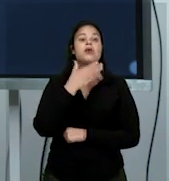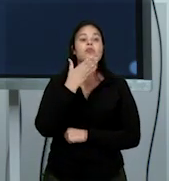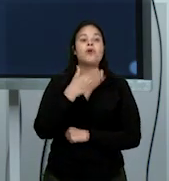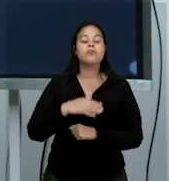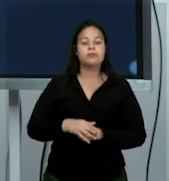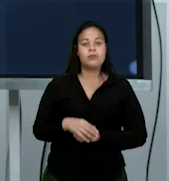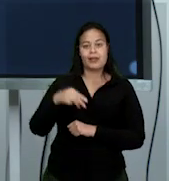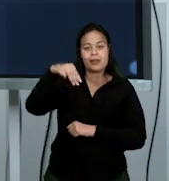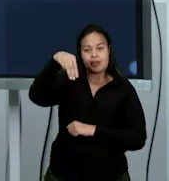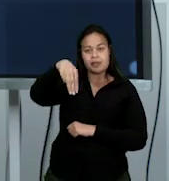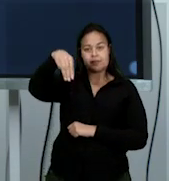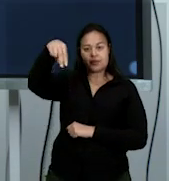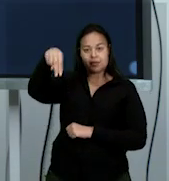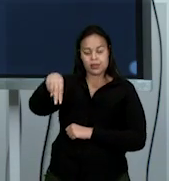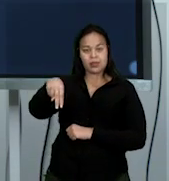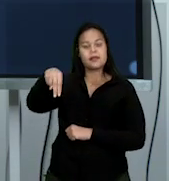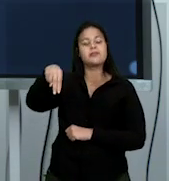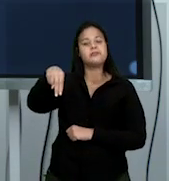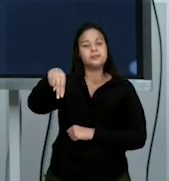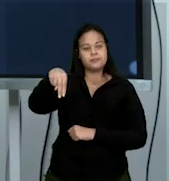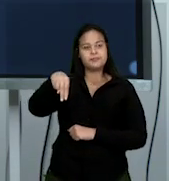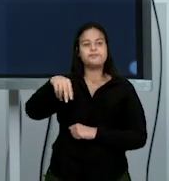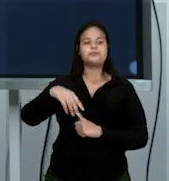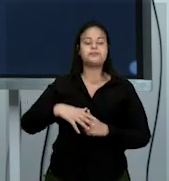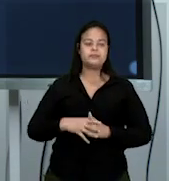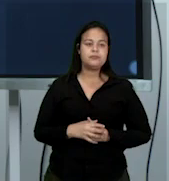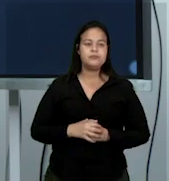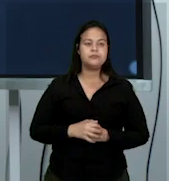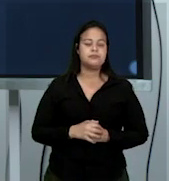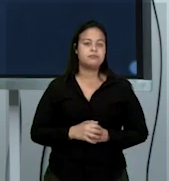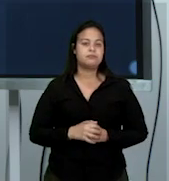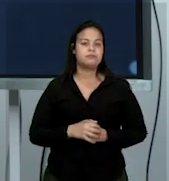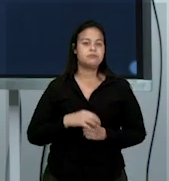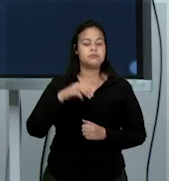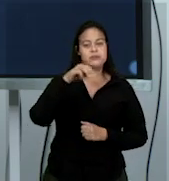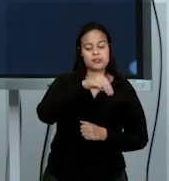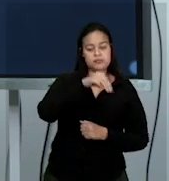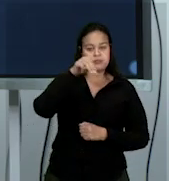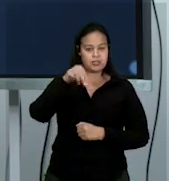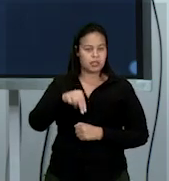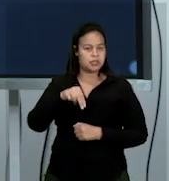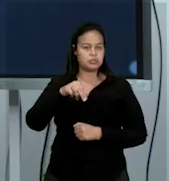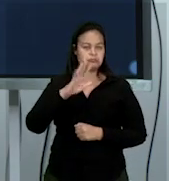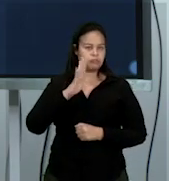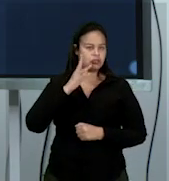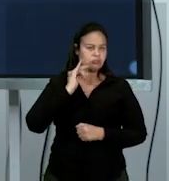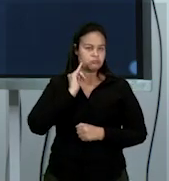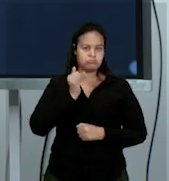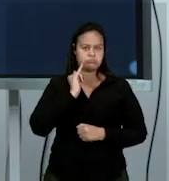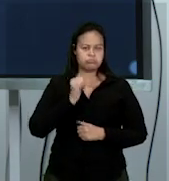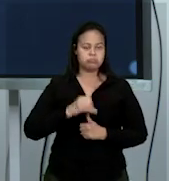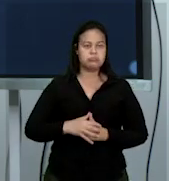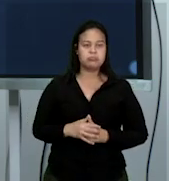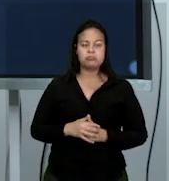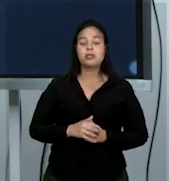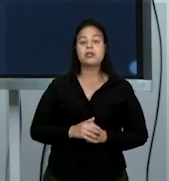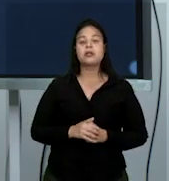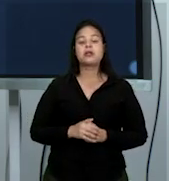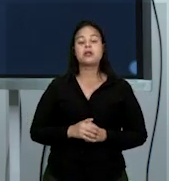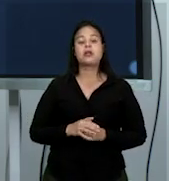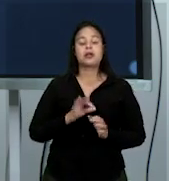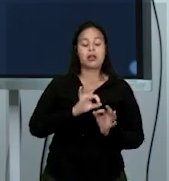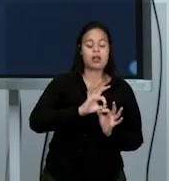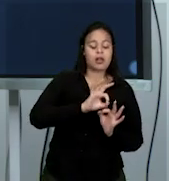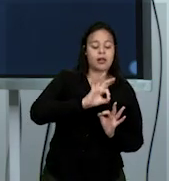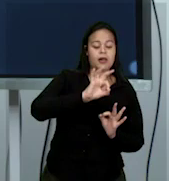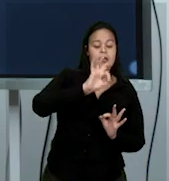o N, né? Respectivamente MN ou M e M, tanto faz, como eu já disse. E isso vai ser igual à altura